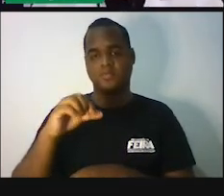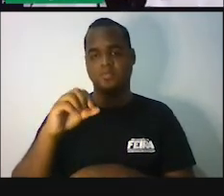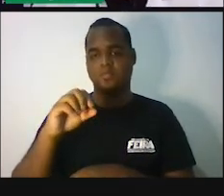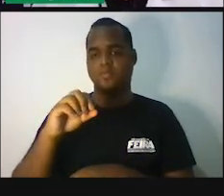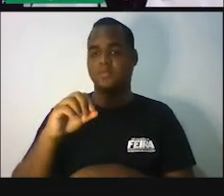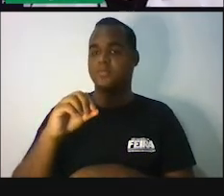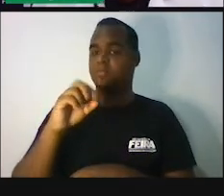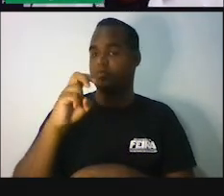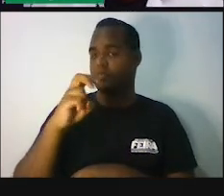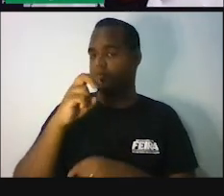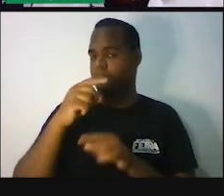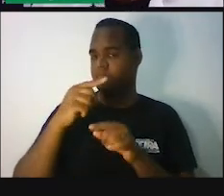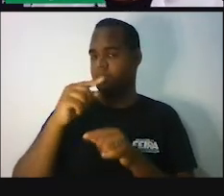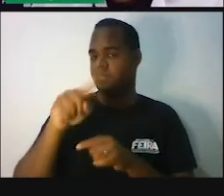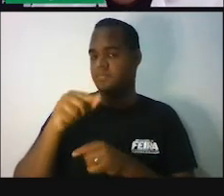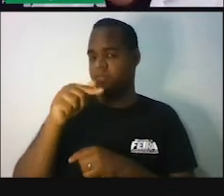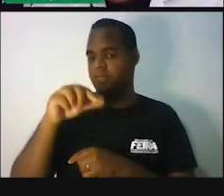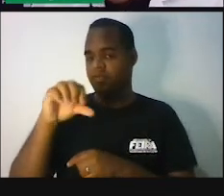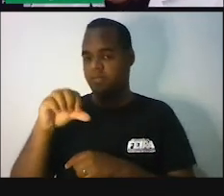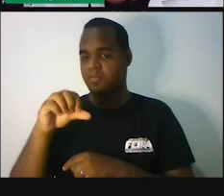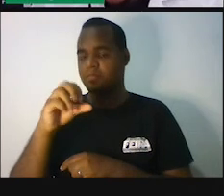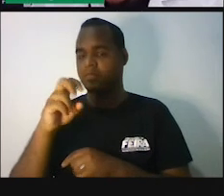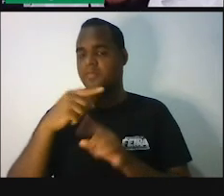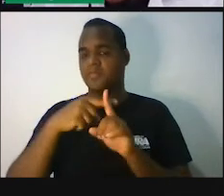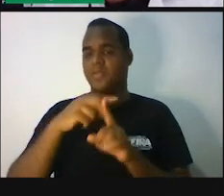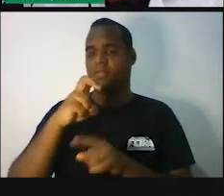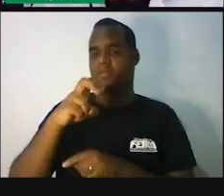mais 5,79, professor, é